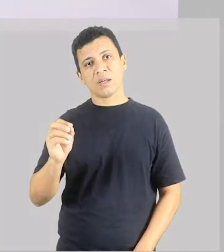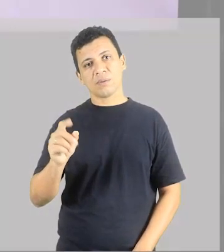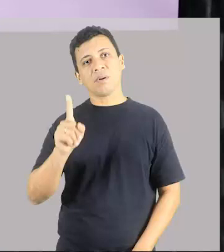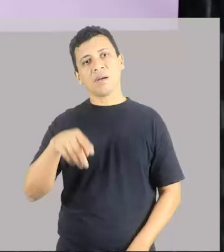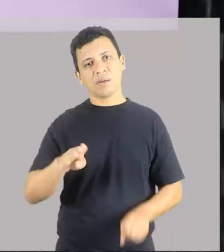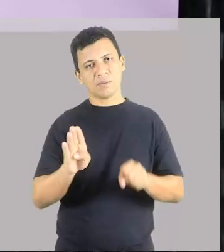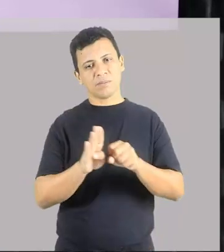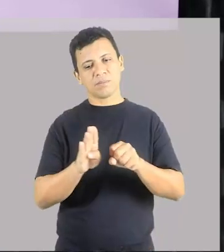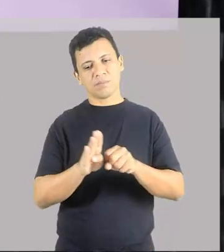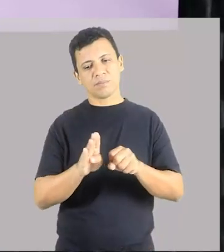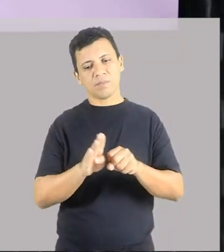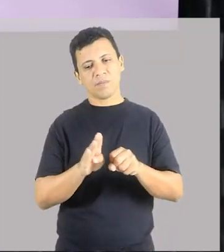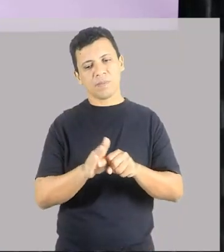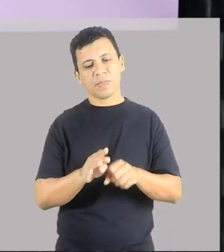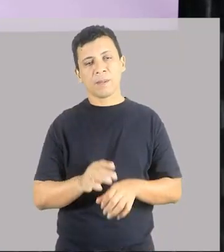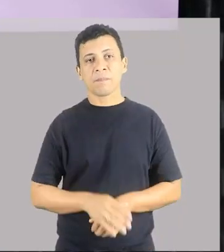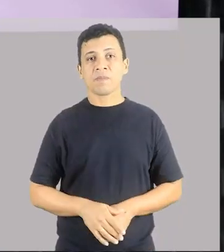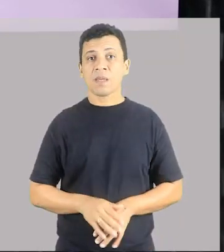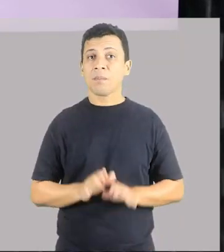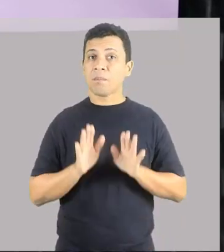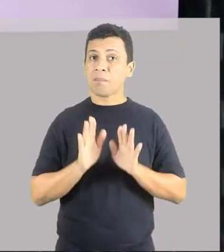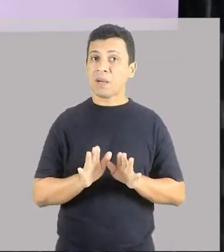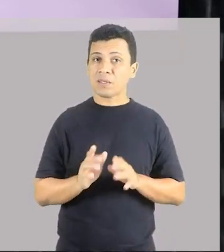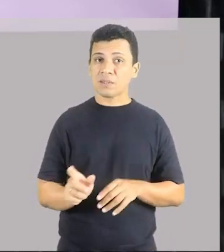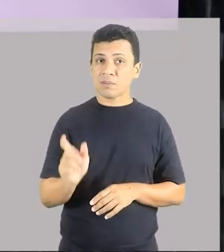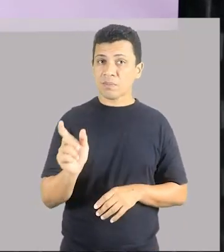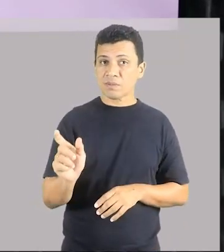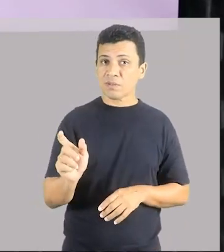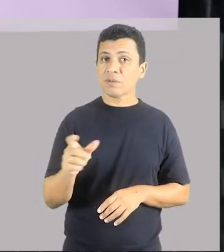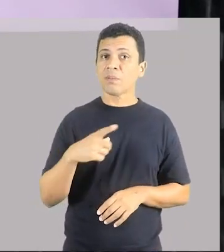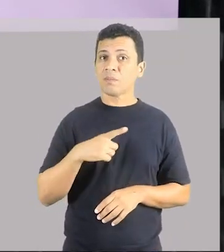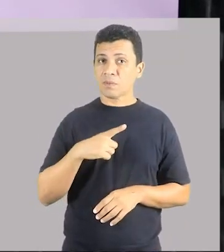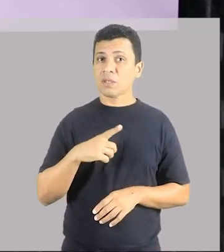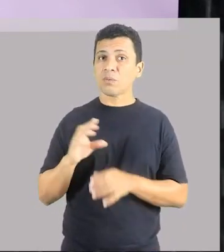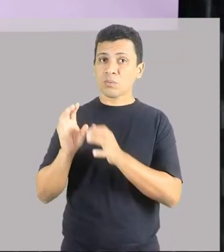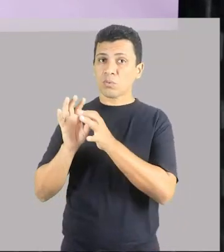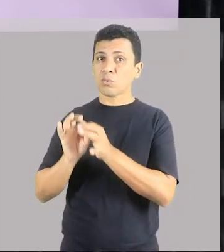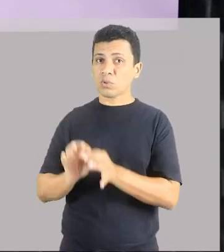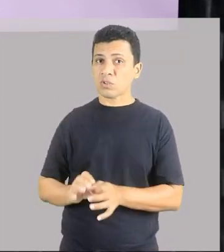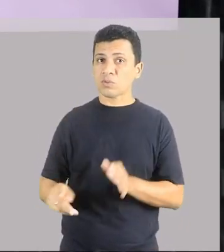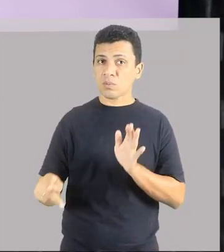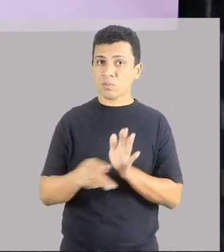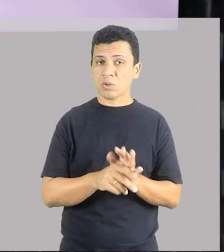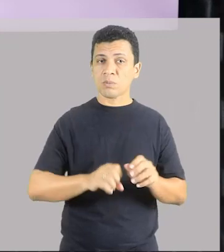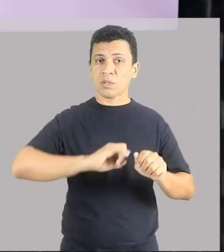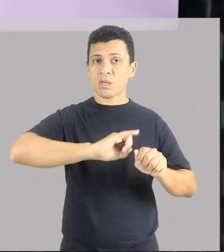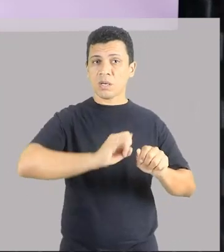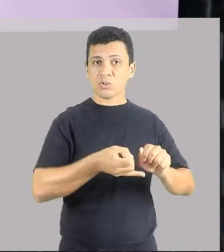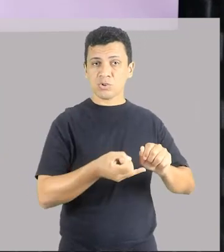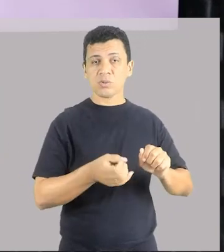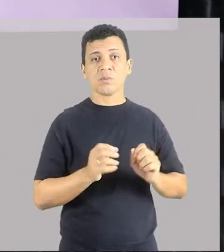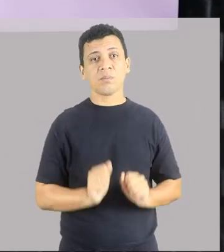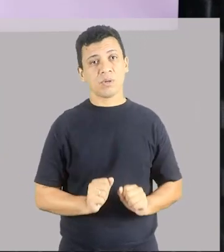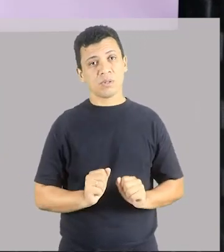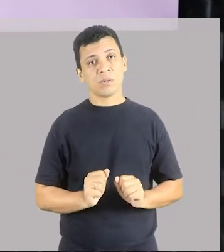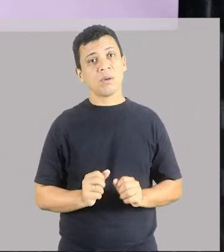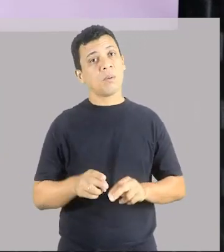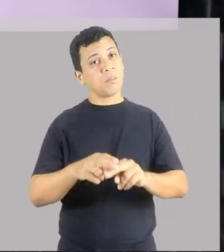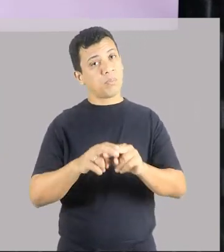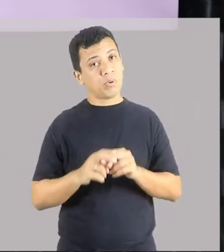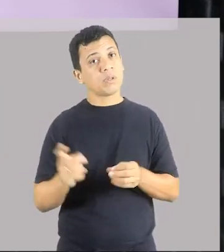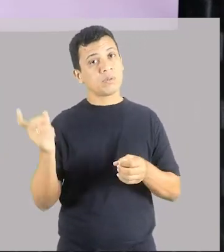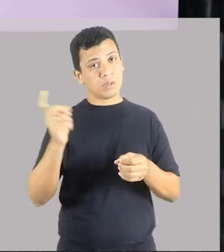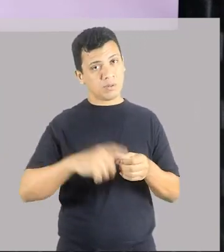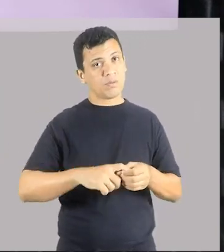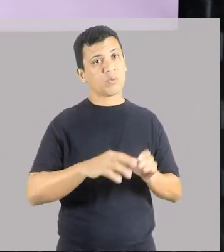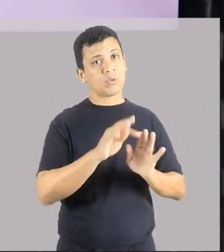substantivo mas olha delegado pode ter um contexto adjetivo Por isso que às vezes você tem que voltar oo texto